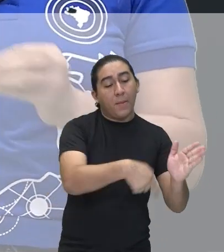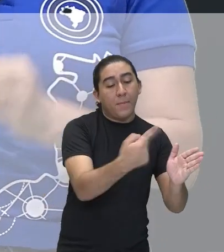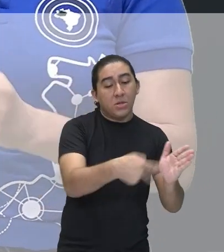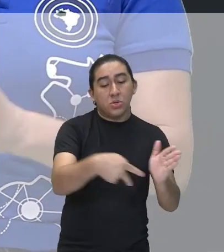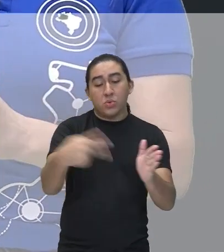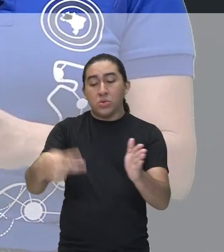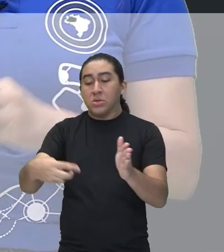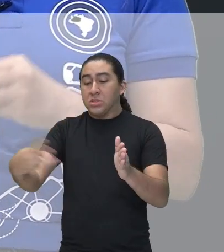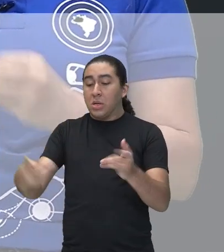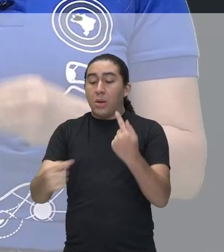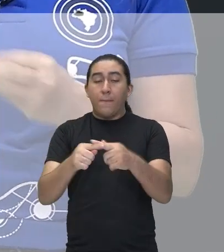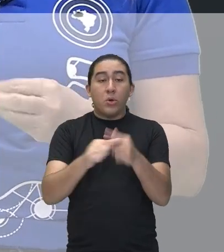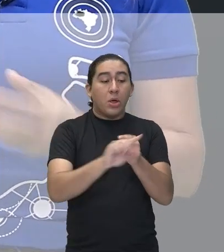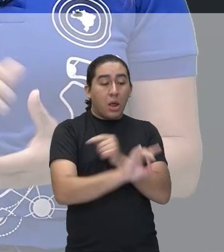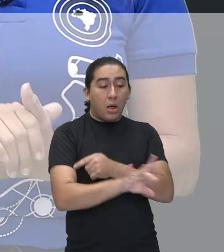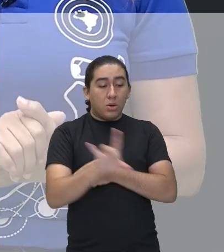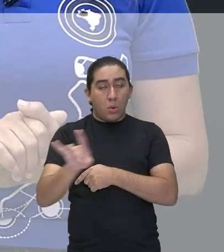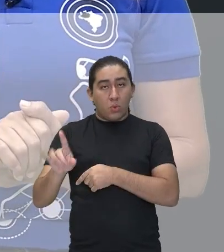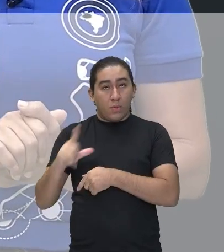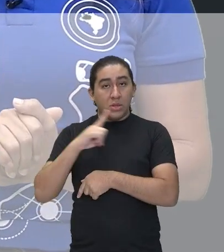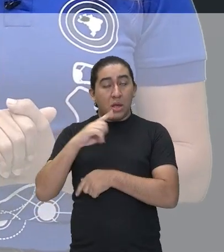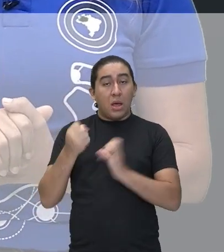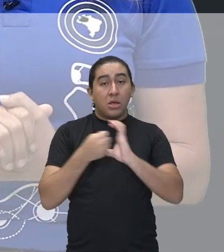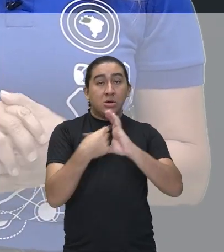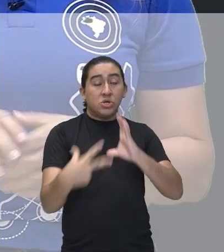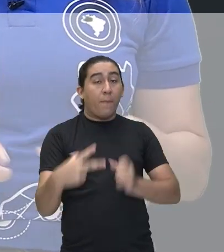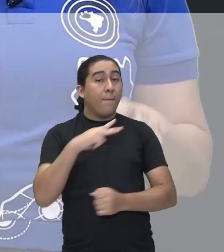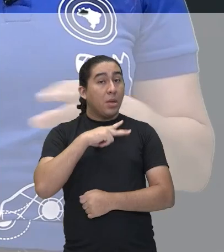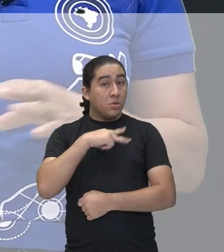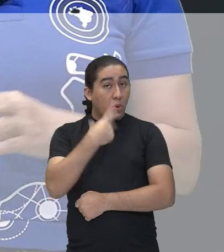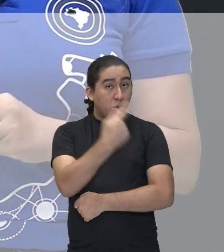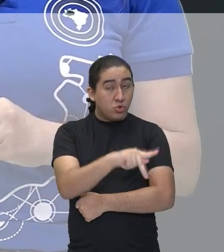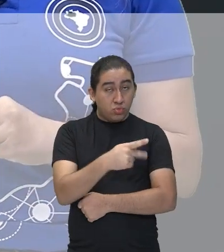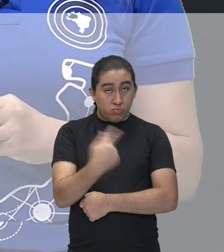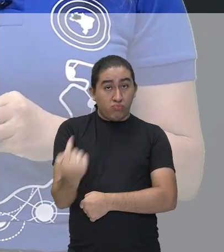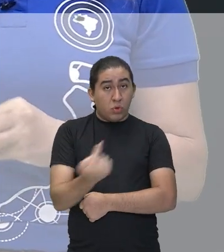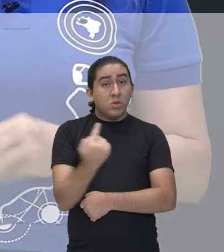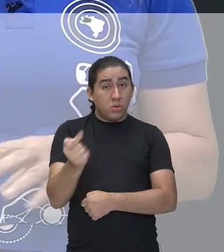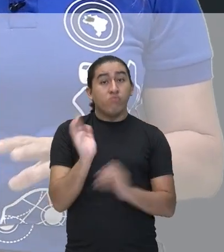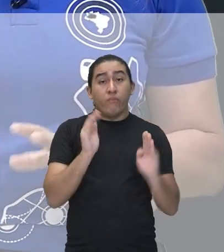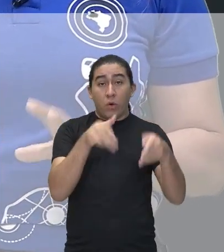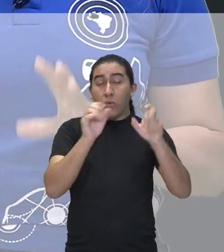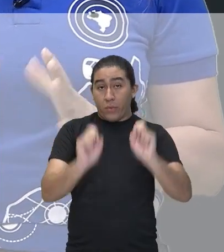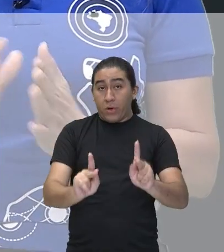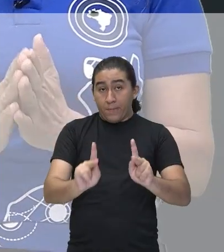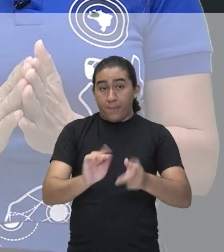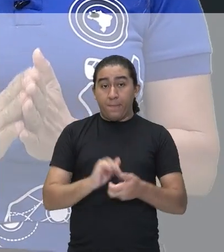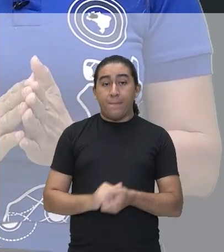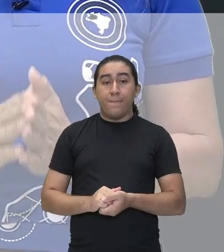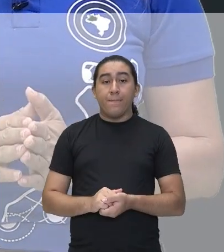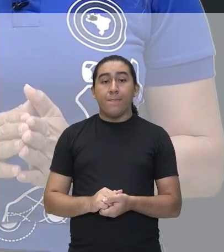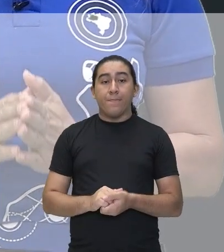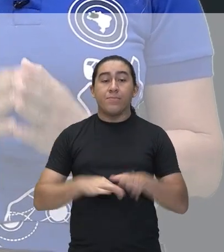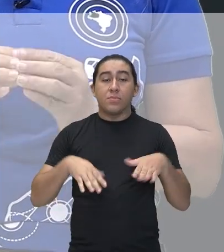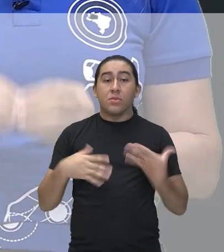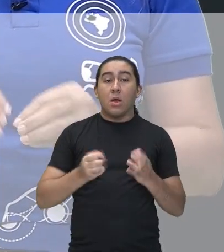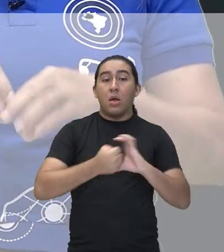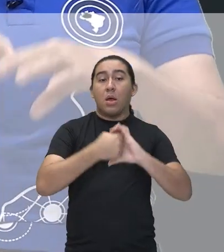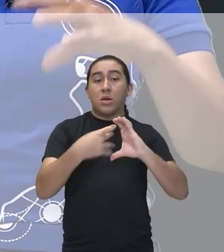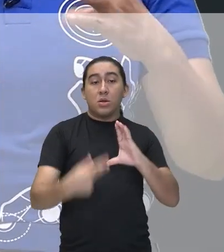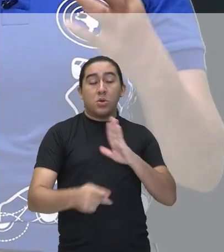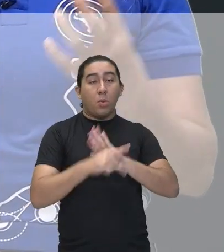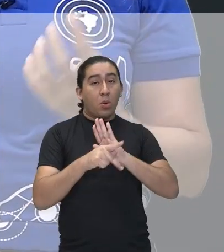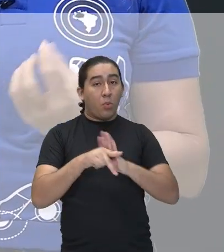cada geração ela vai ter, né, suas características específicas. Então, as características